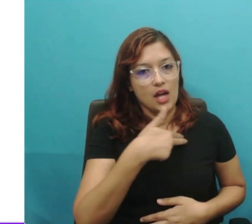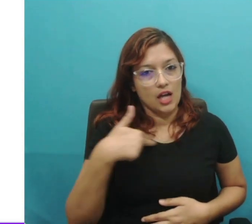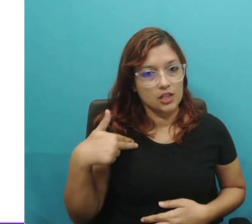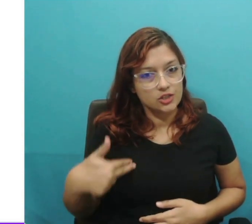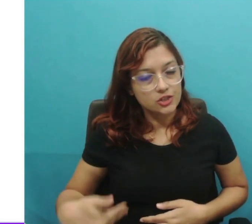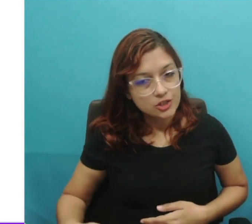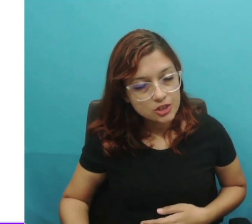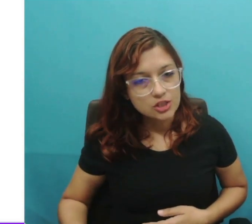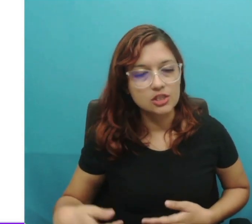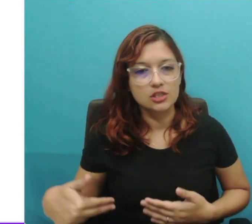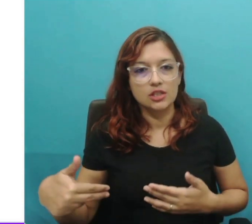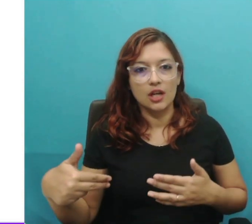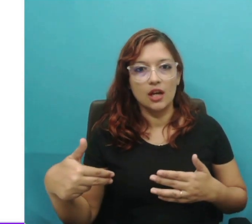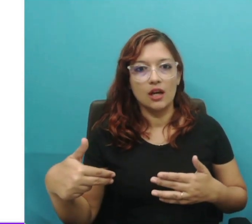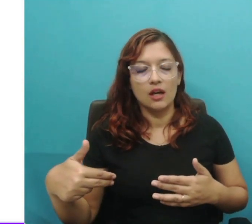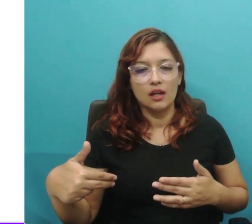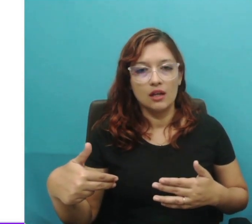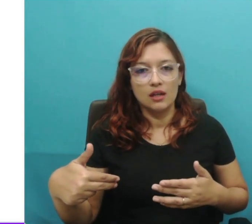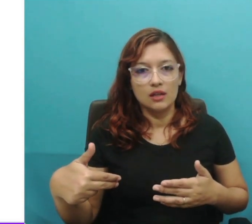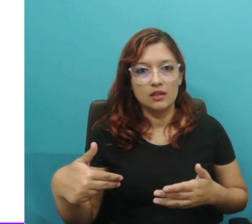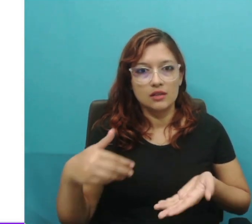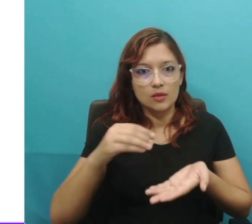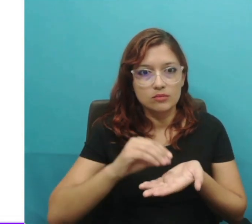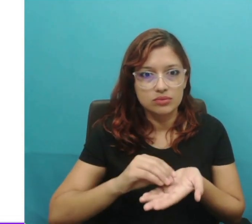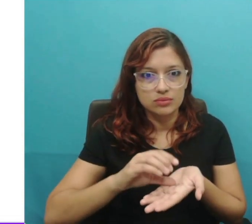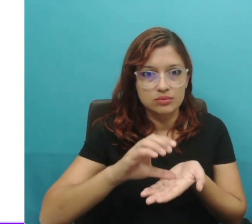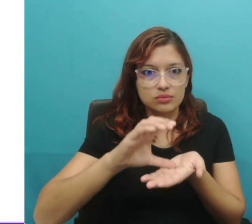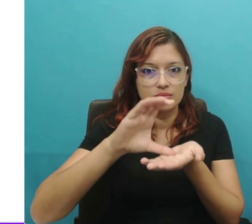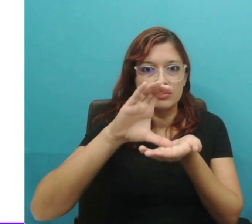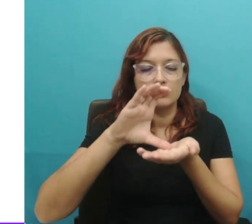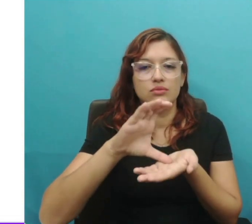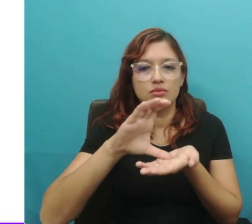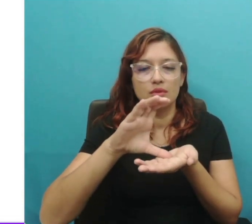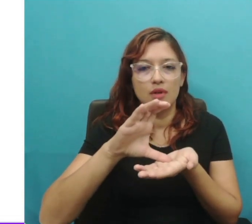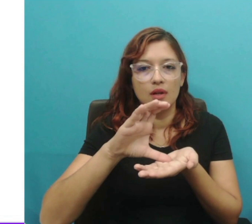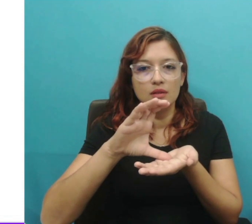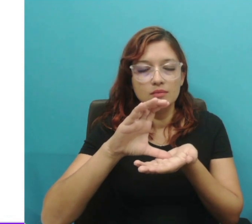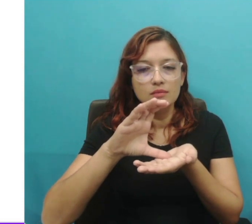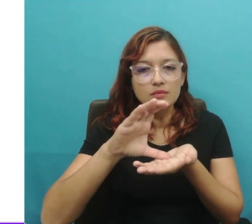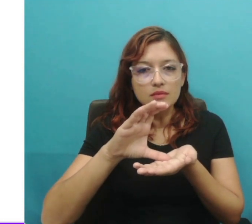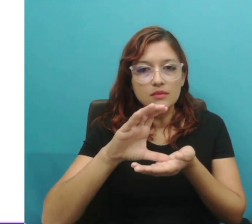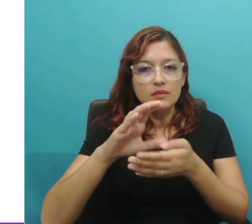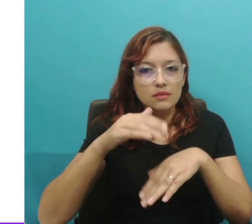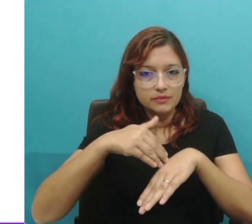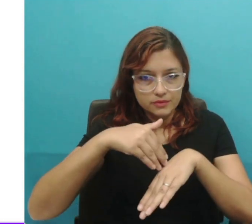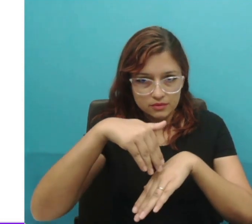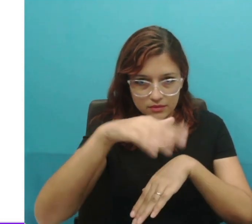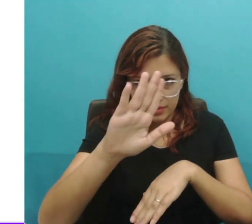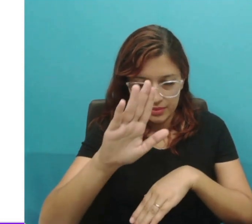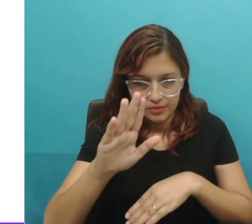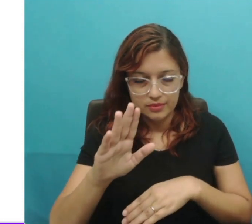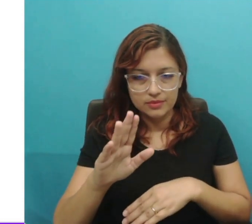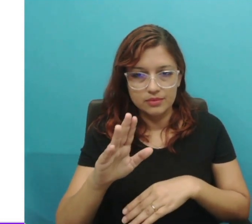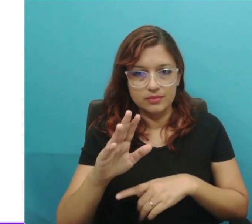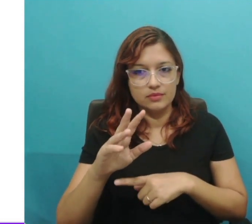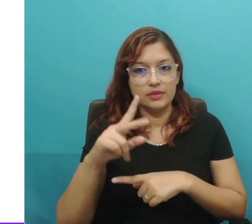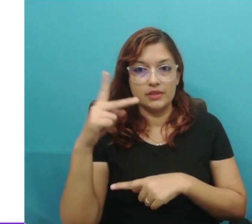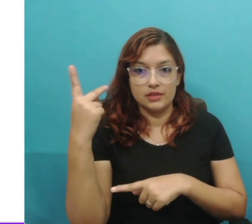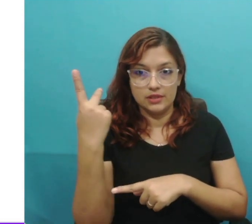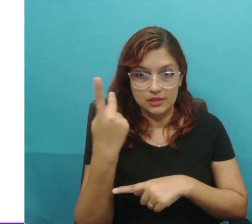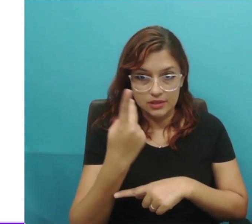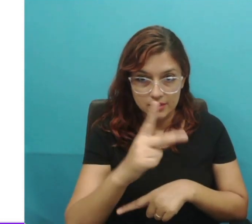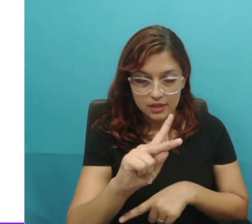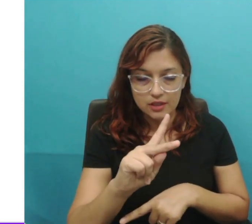aí, ó. A China está aumentando cada vez